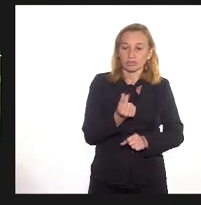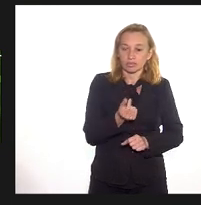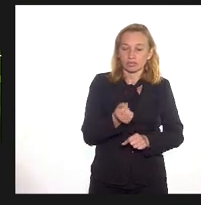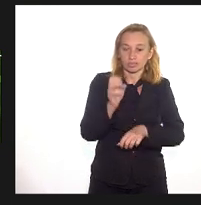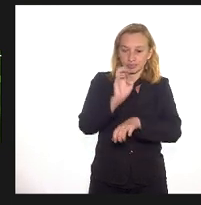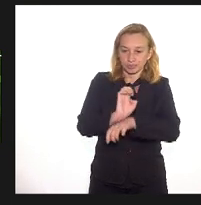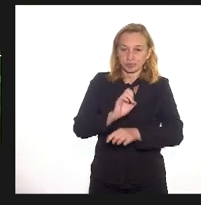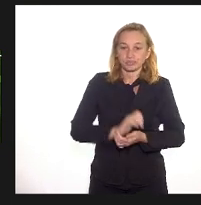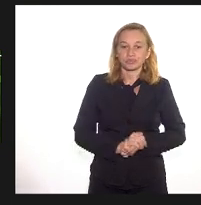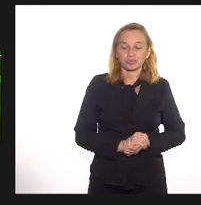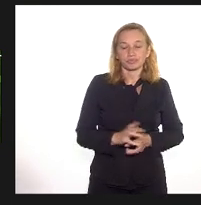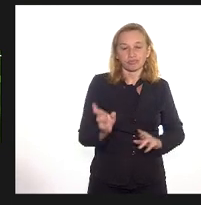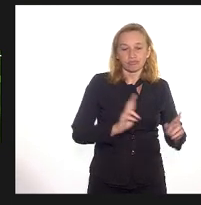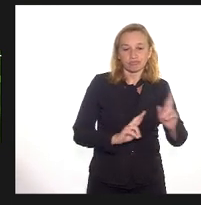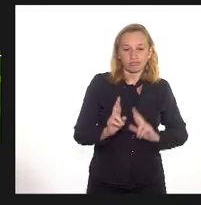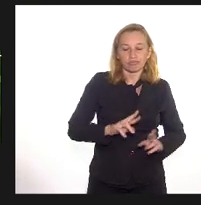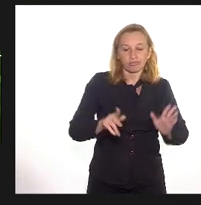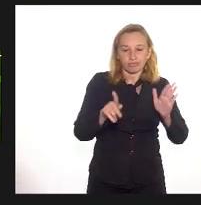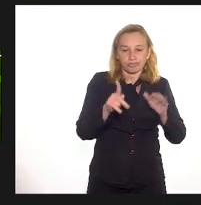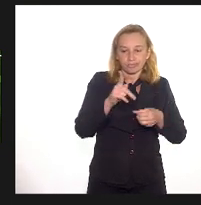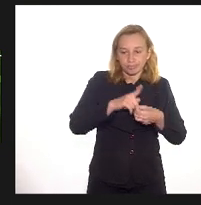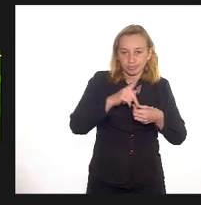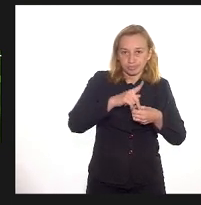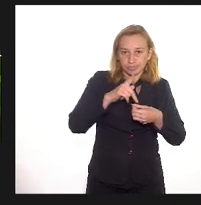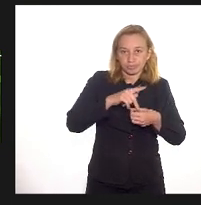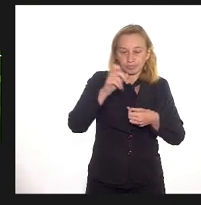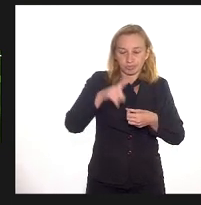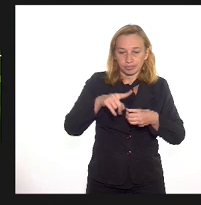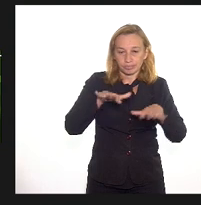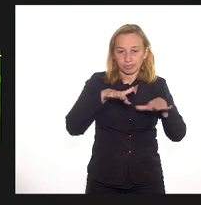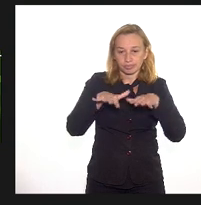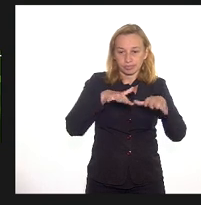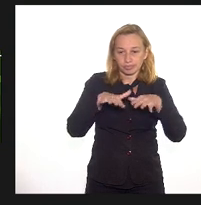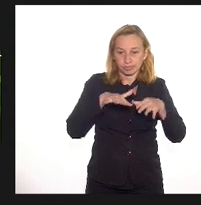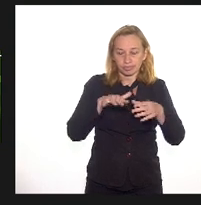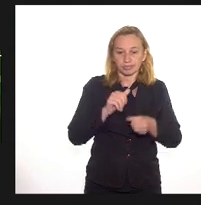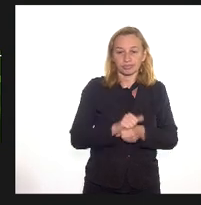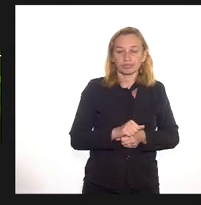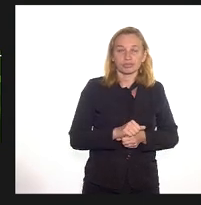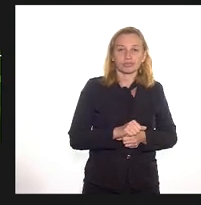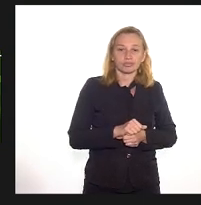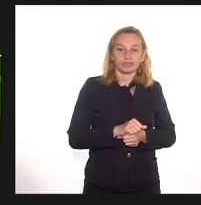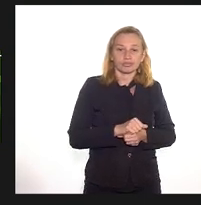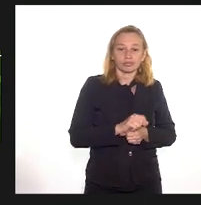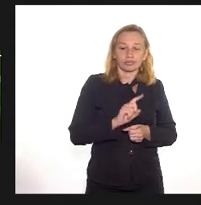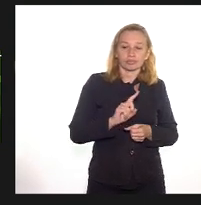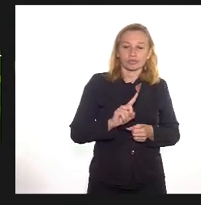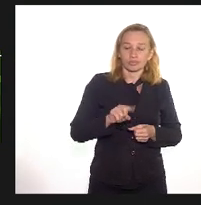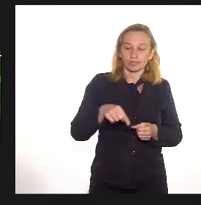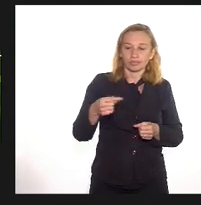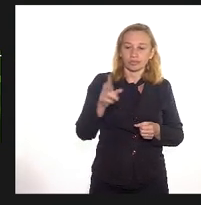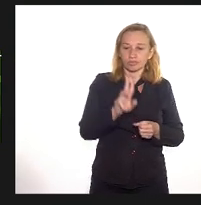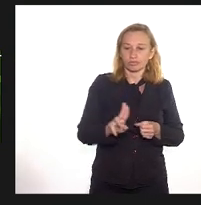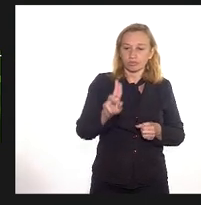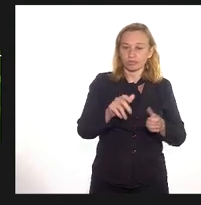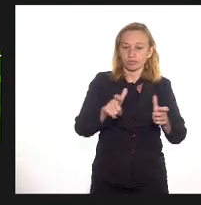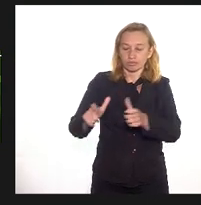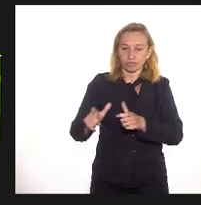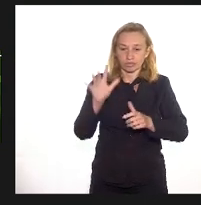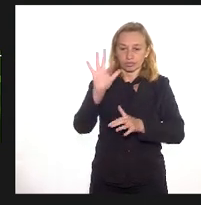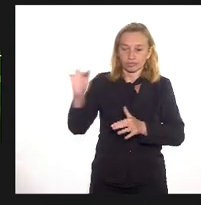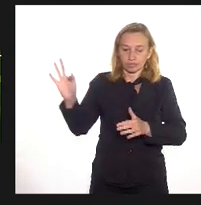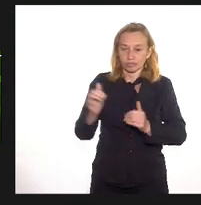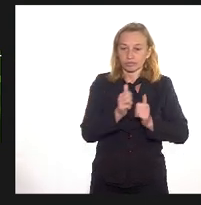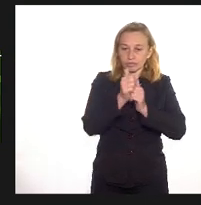estadual. Com relação ao petróleo, que é movimentado para refino em outras unidades da federação, não, segue